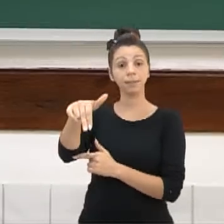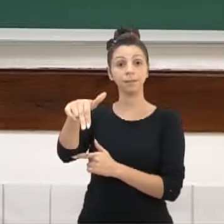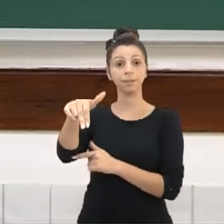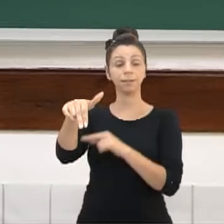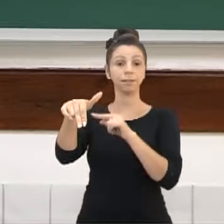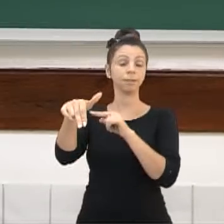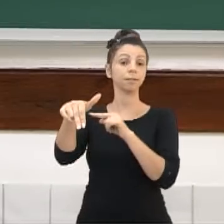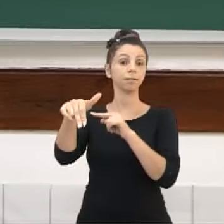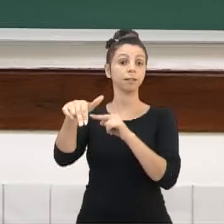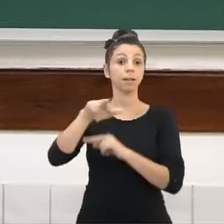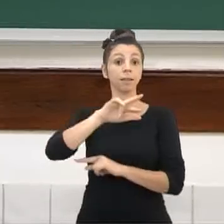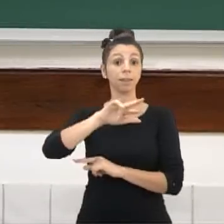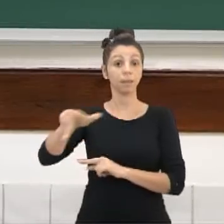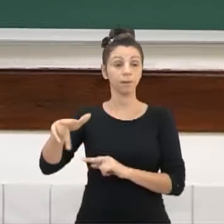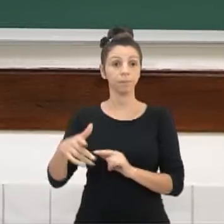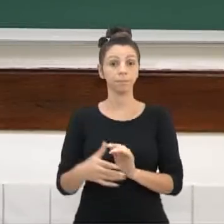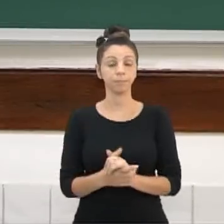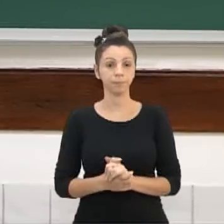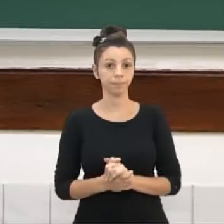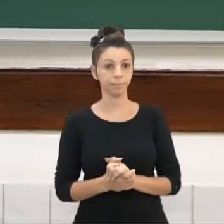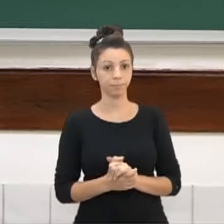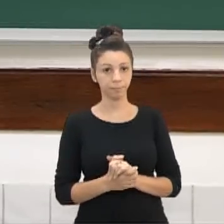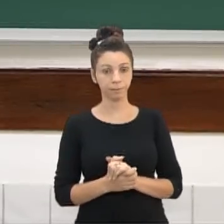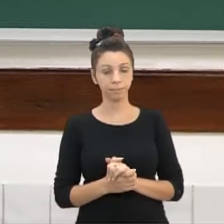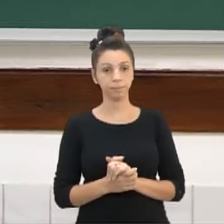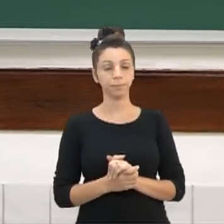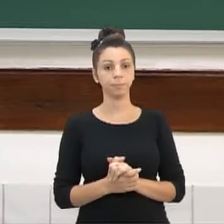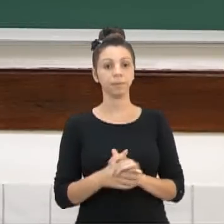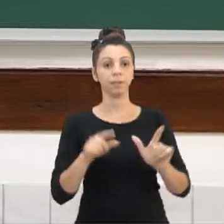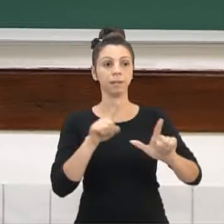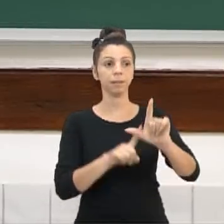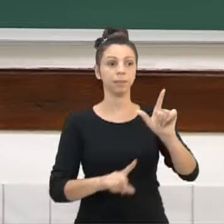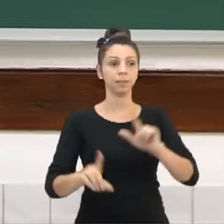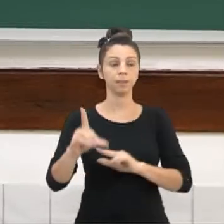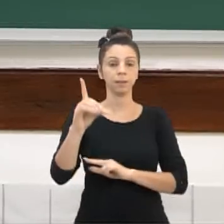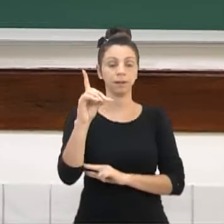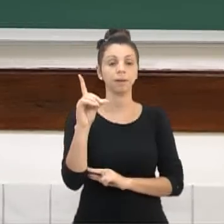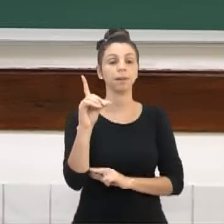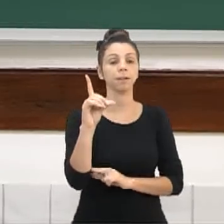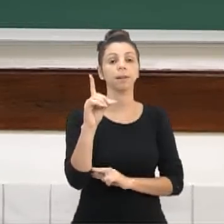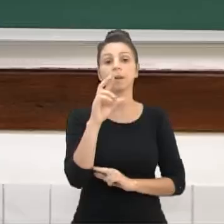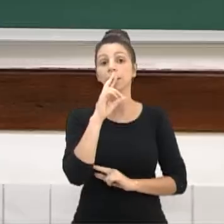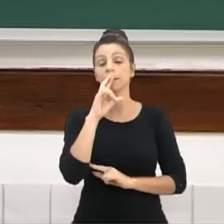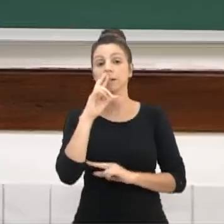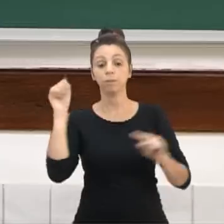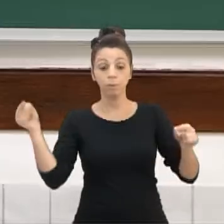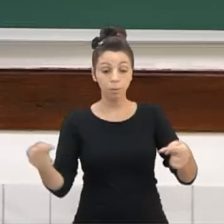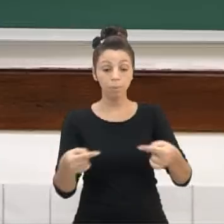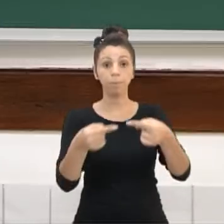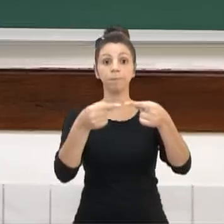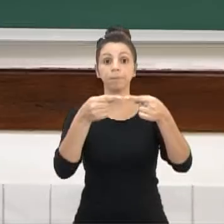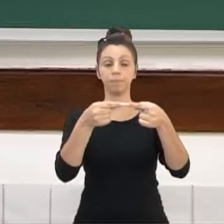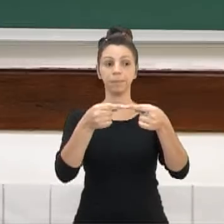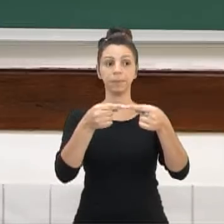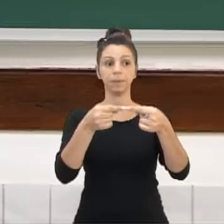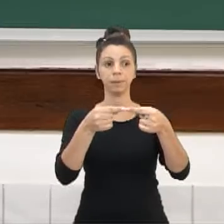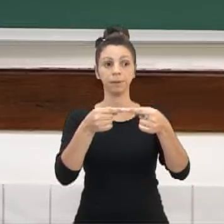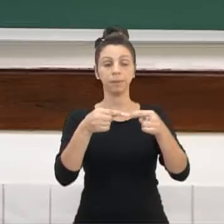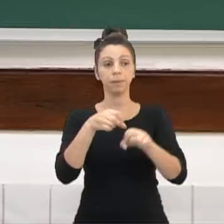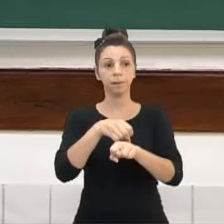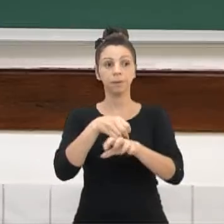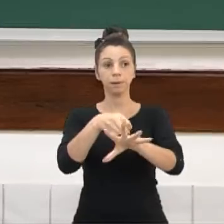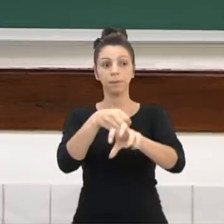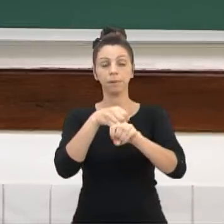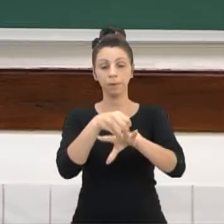in significa não, lembra? Então, vamos lá, a letra D, né, é a que responde melhor essa questão. Com relação aos